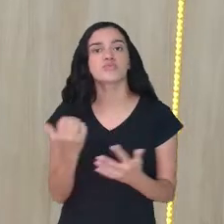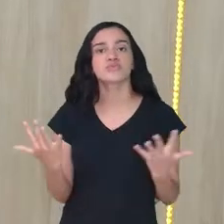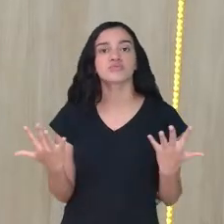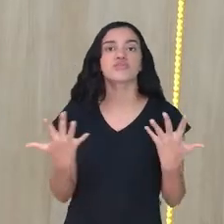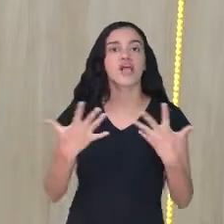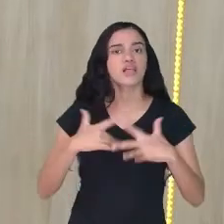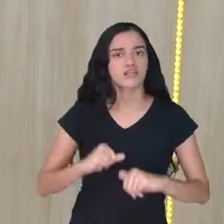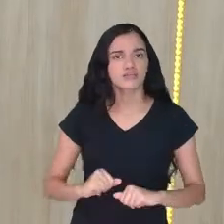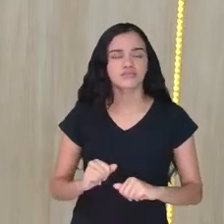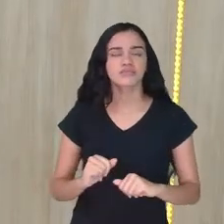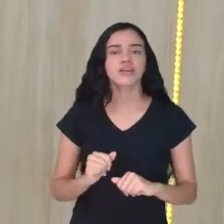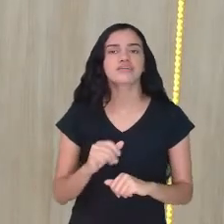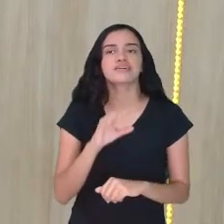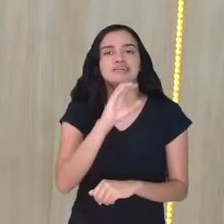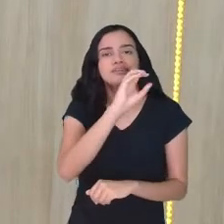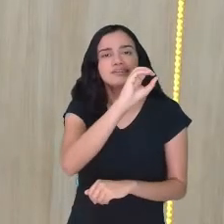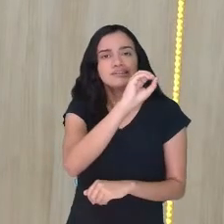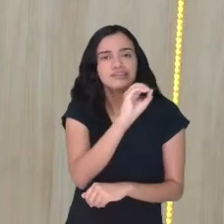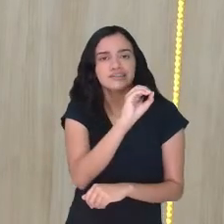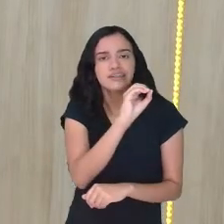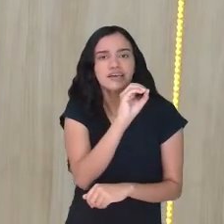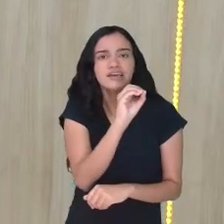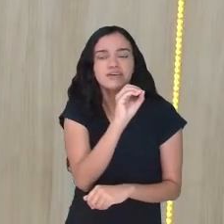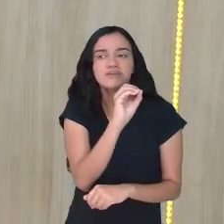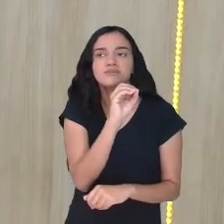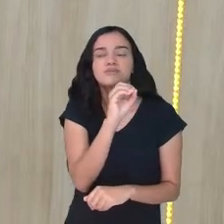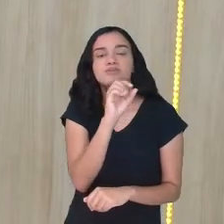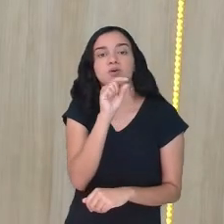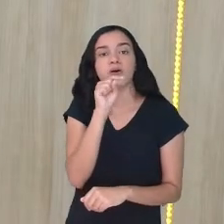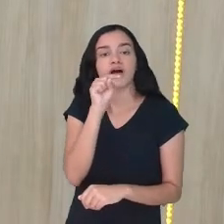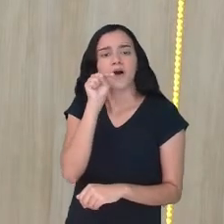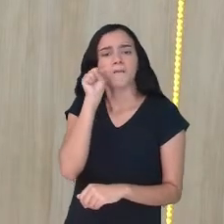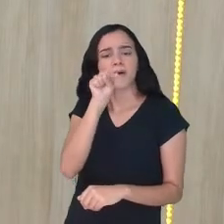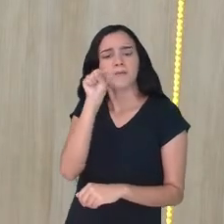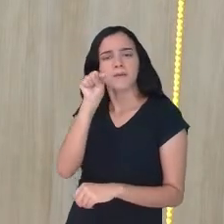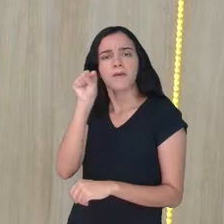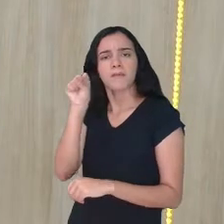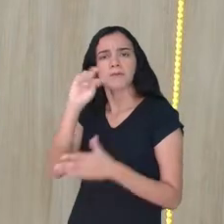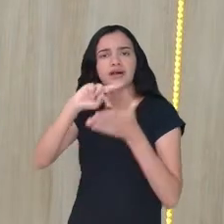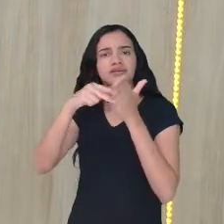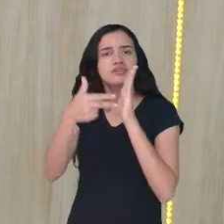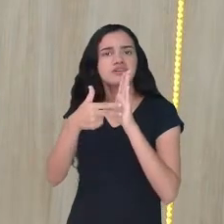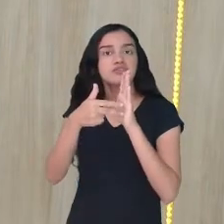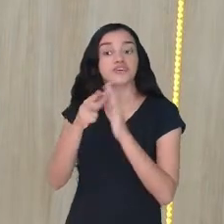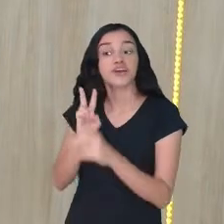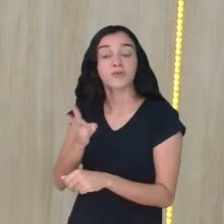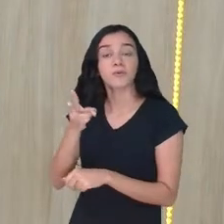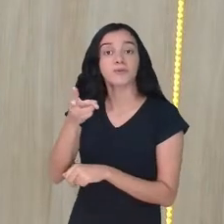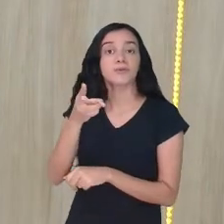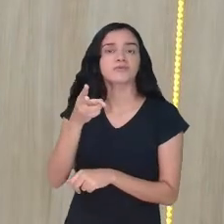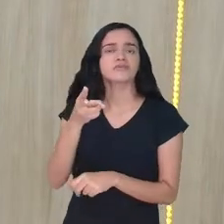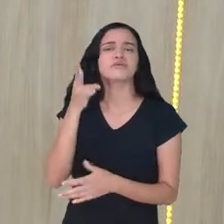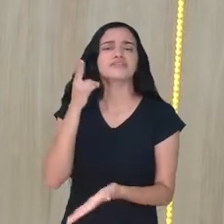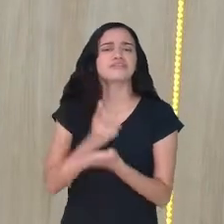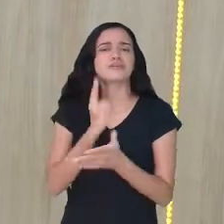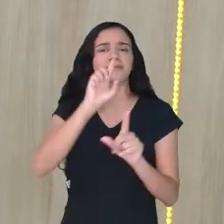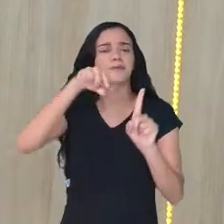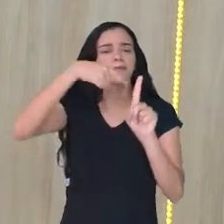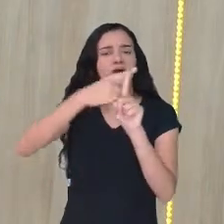0, 3 pontinhos, o que é isso? Reticências. Quer dizer que continua, gente. Eu posso sempre somar